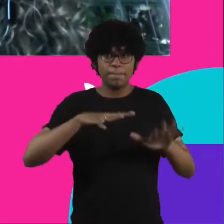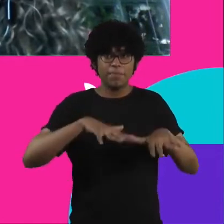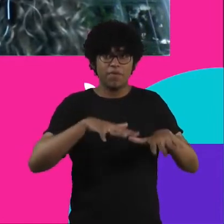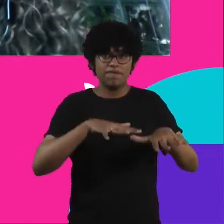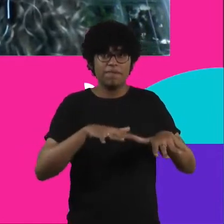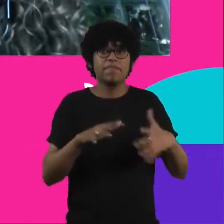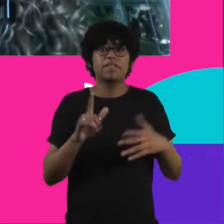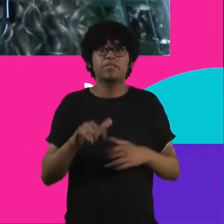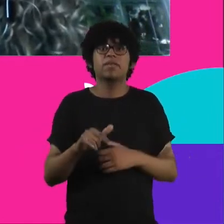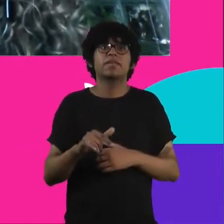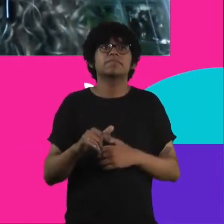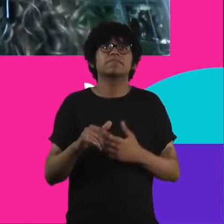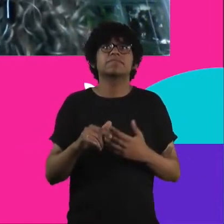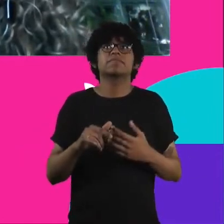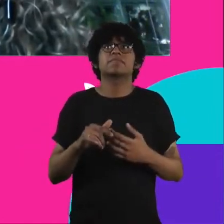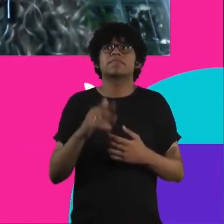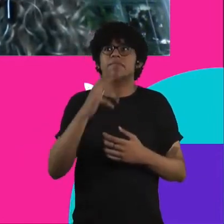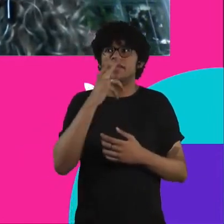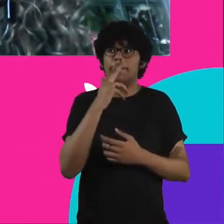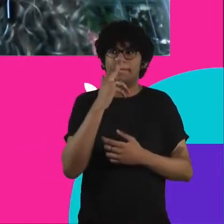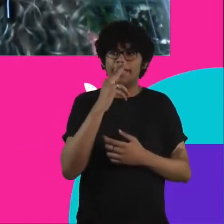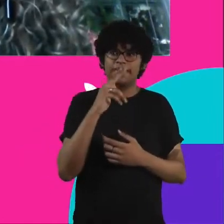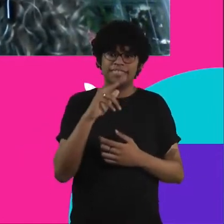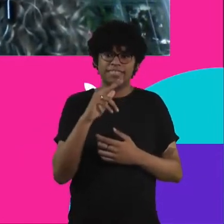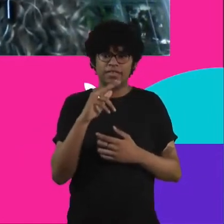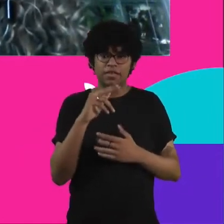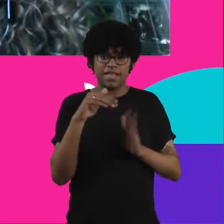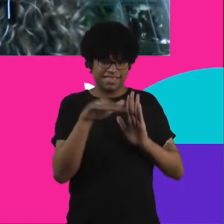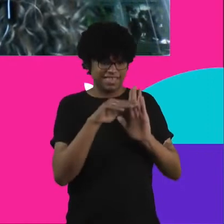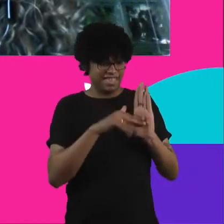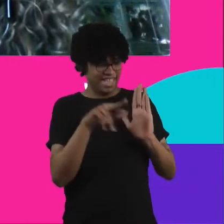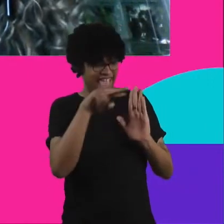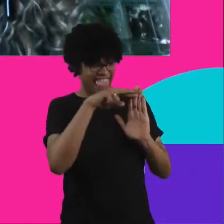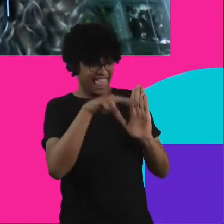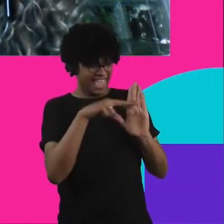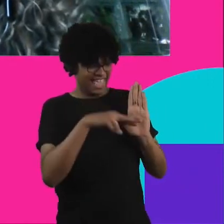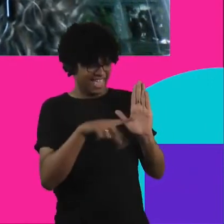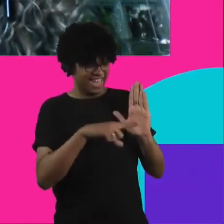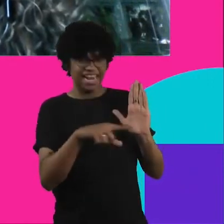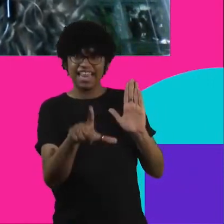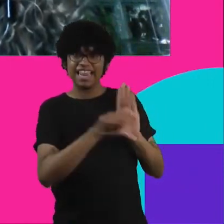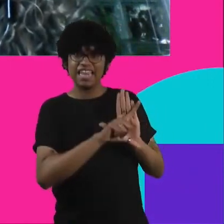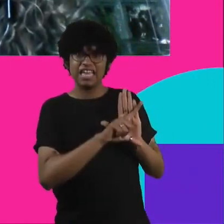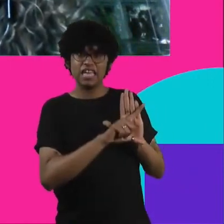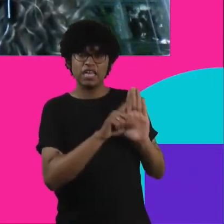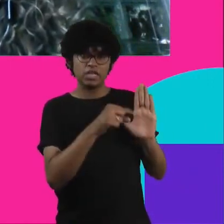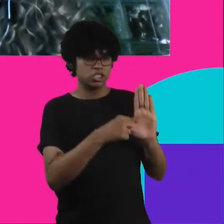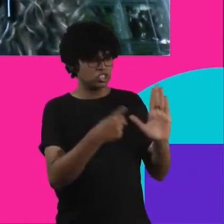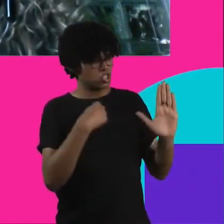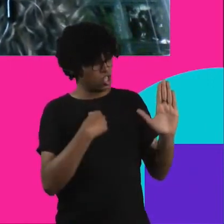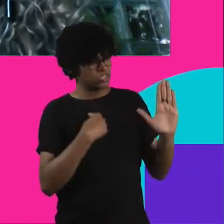alguma forma, faz com que aquilo que está escrito na regra da lei, tá, deixe a gente como indivíduo um